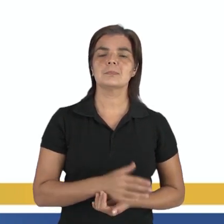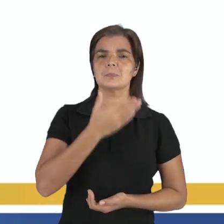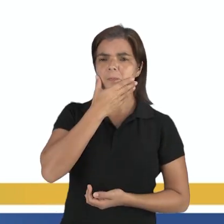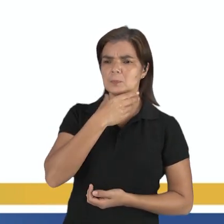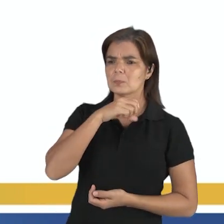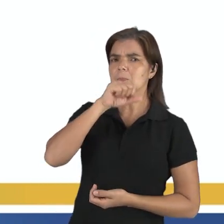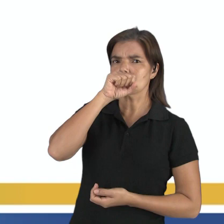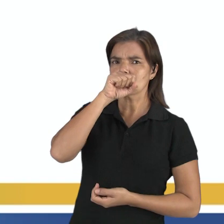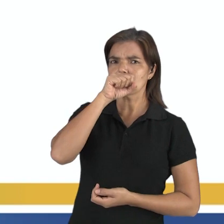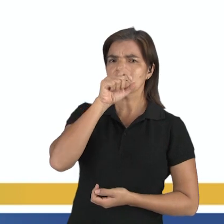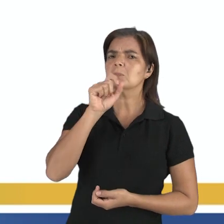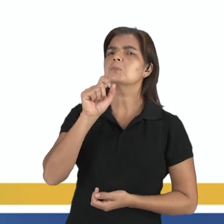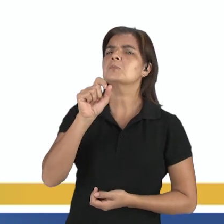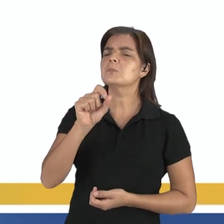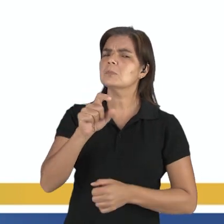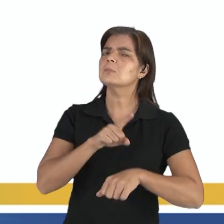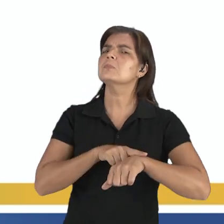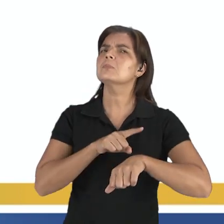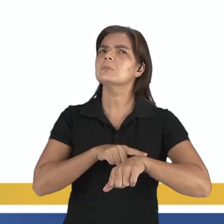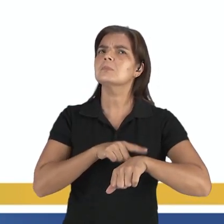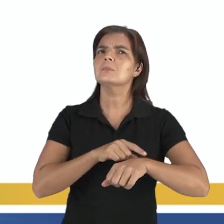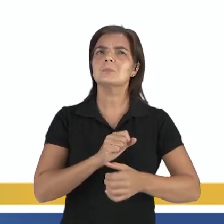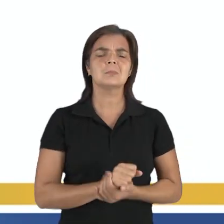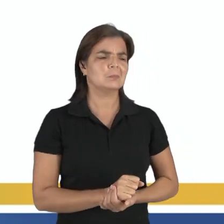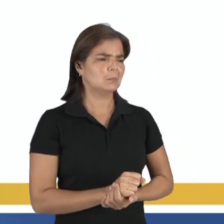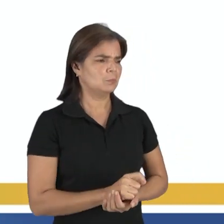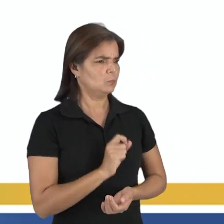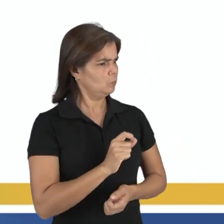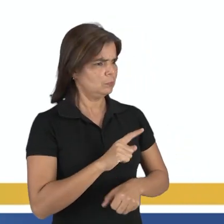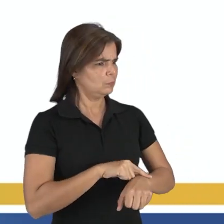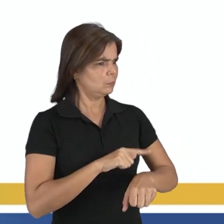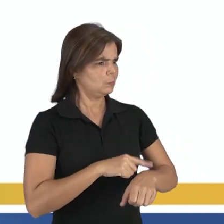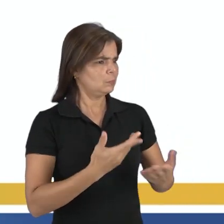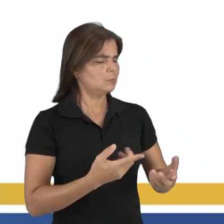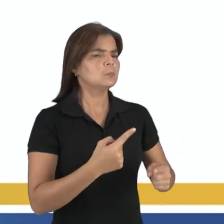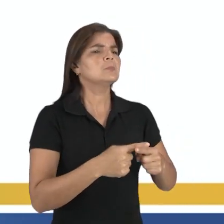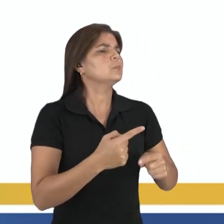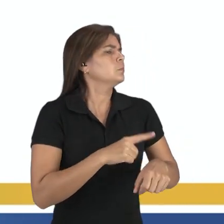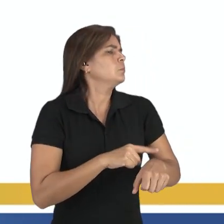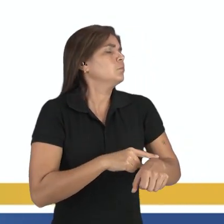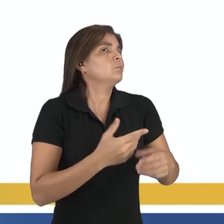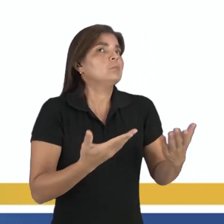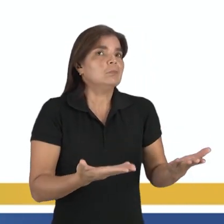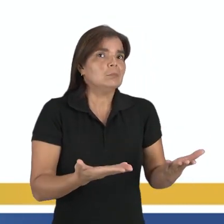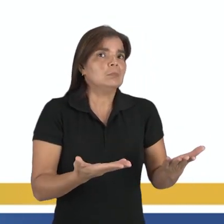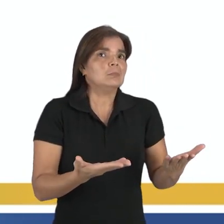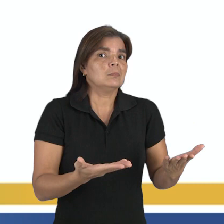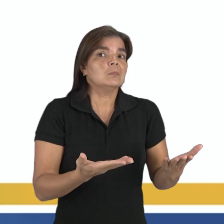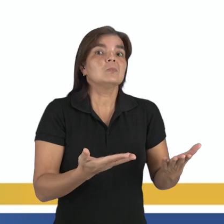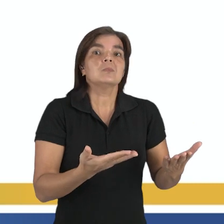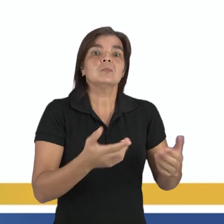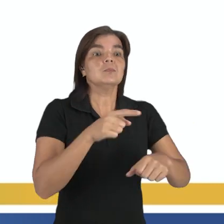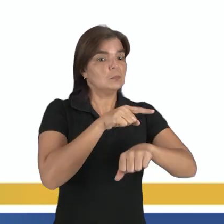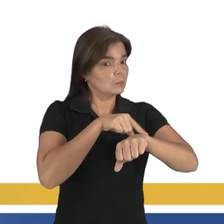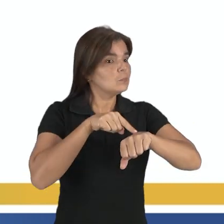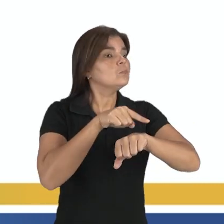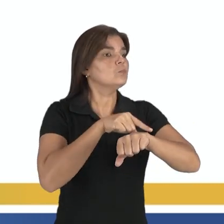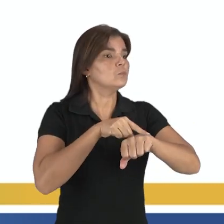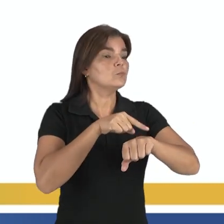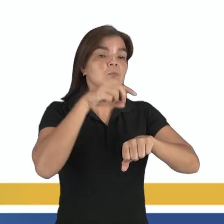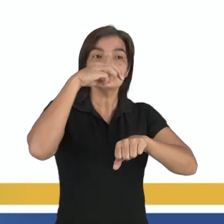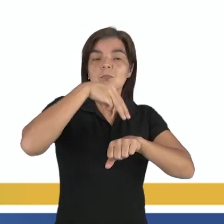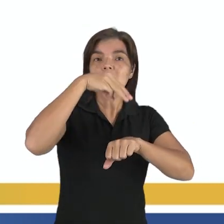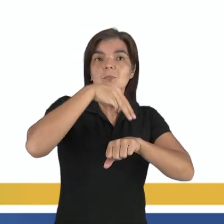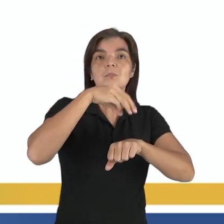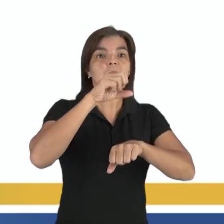Pai, o que é tempo? O que é tempo? O que é tempo? São as horas, os